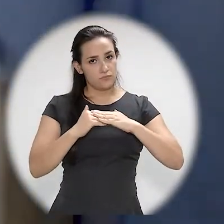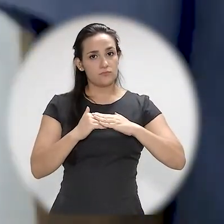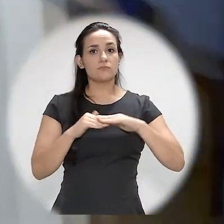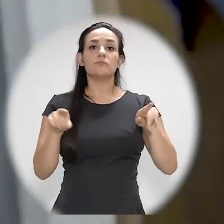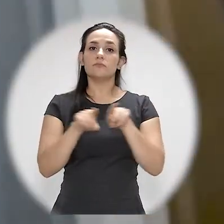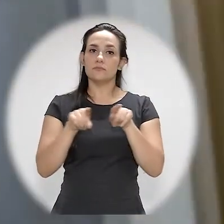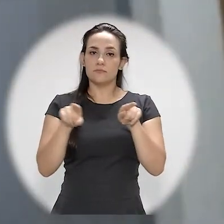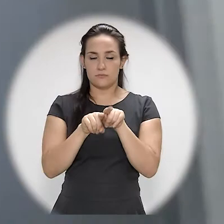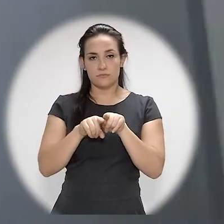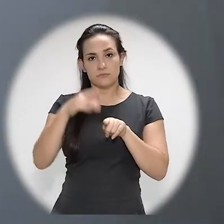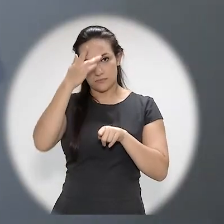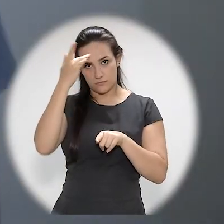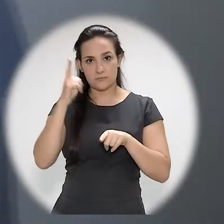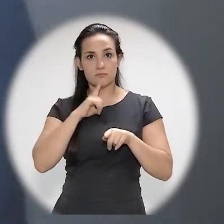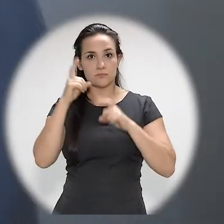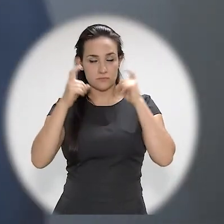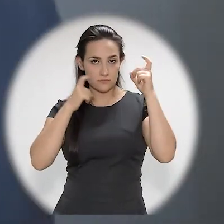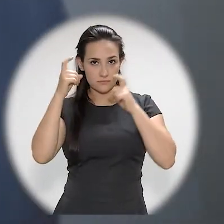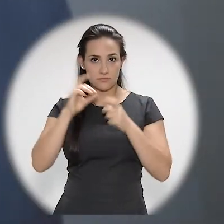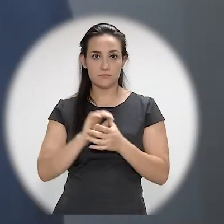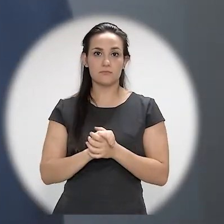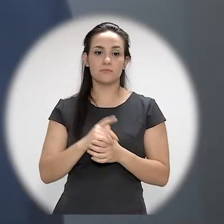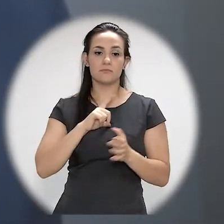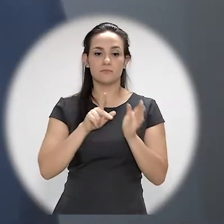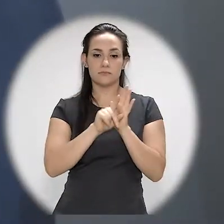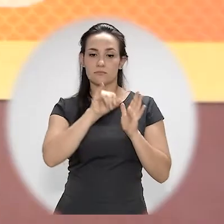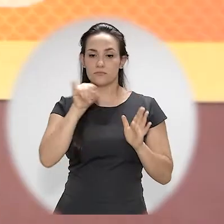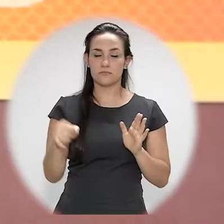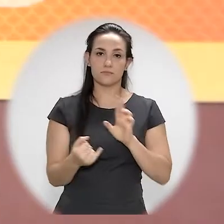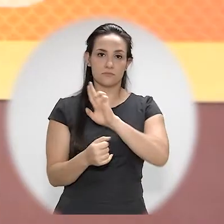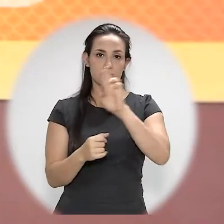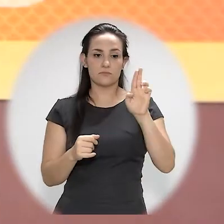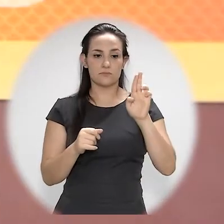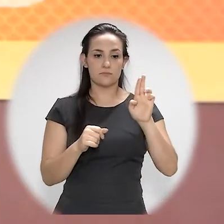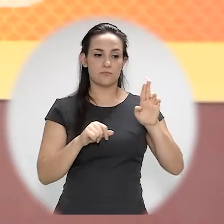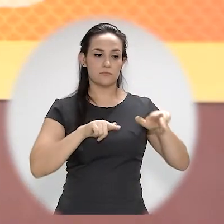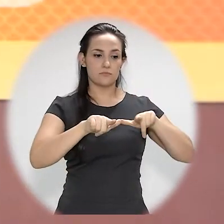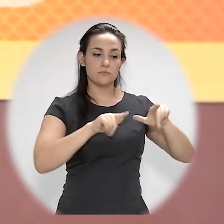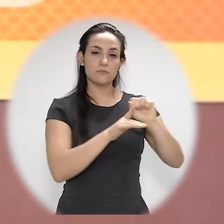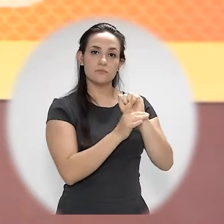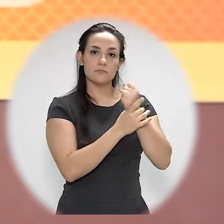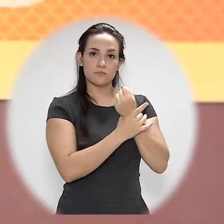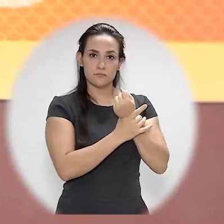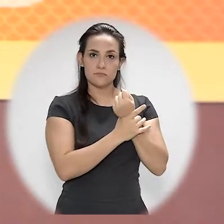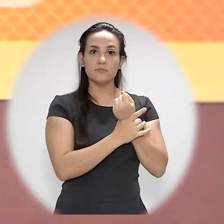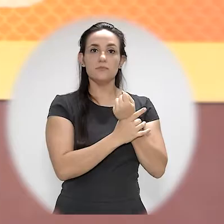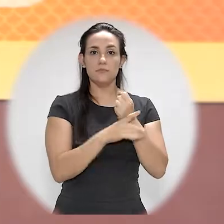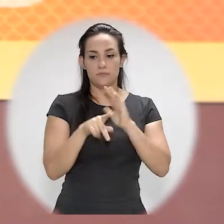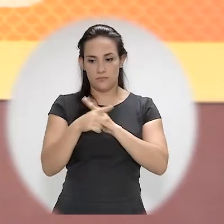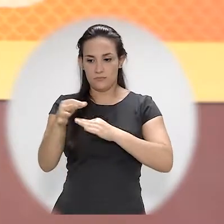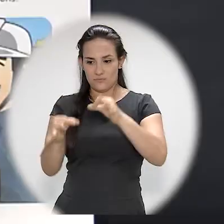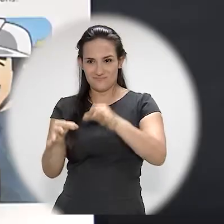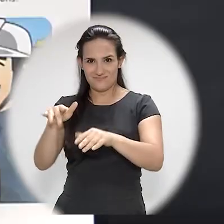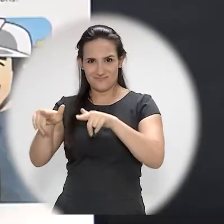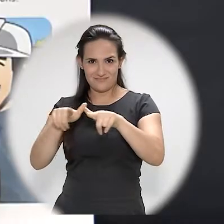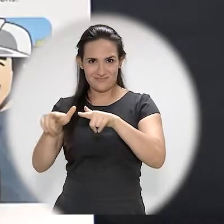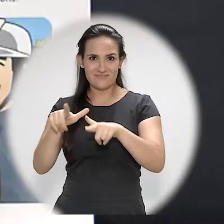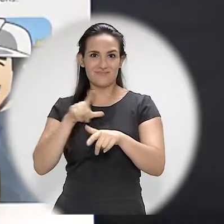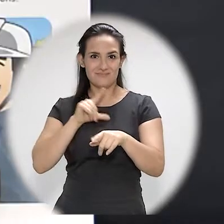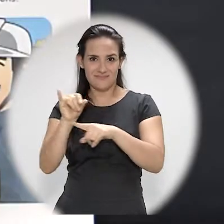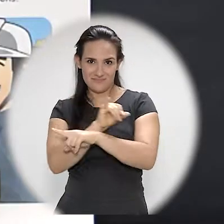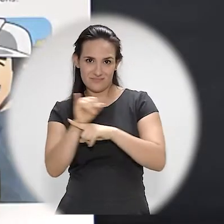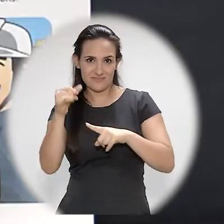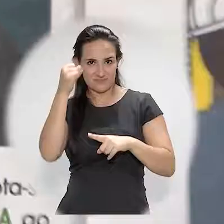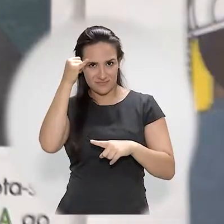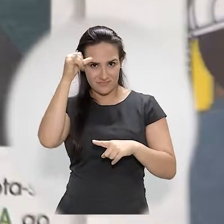dos profissionais e também de quem se preocupa com eles. O programa Trabalho Seguro da Justiça do Trabalho desenvolve ações